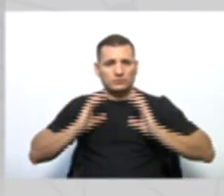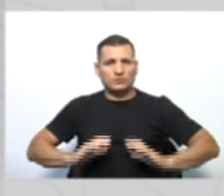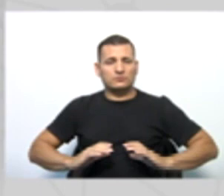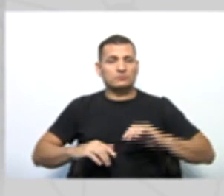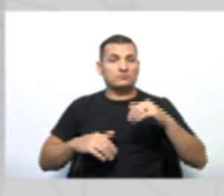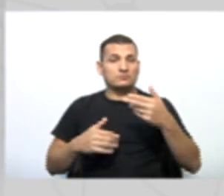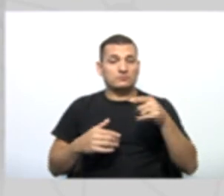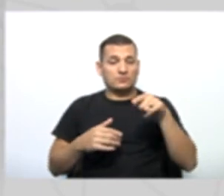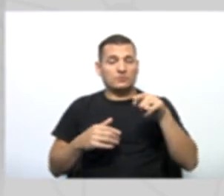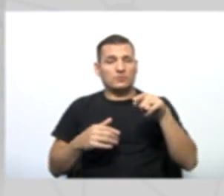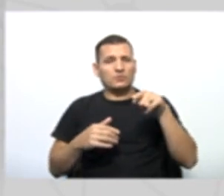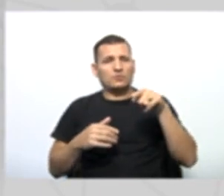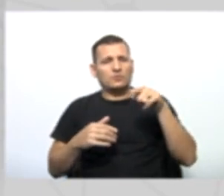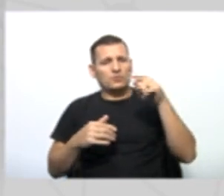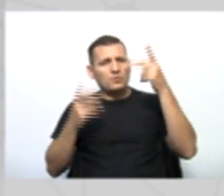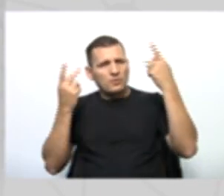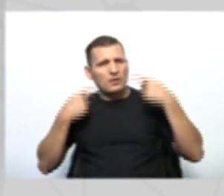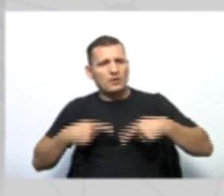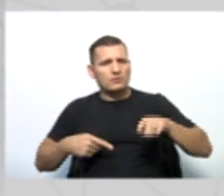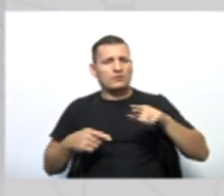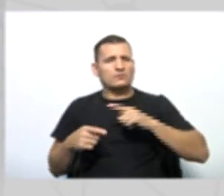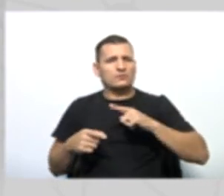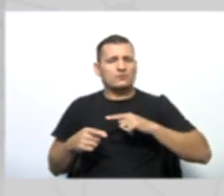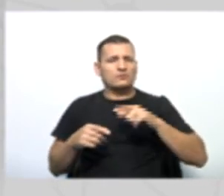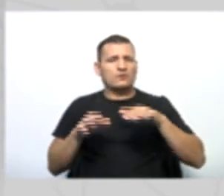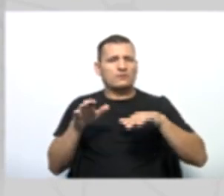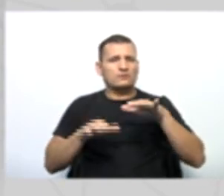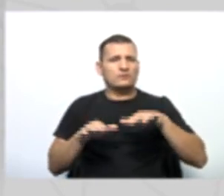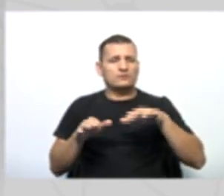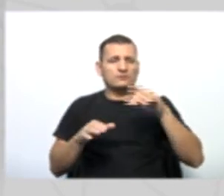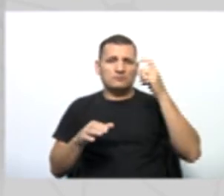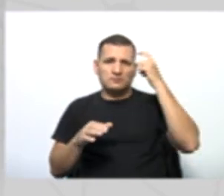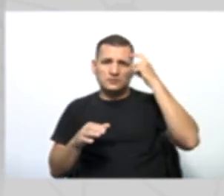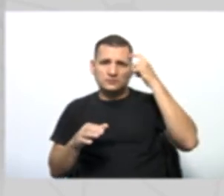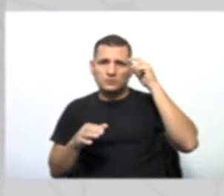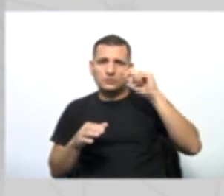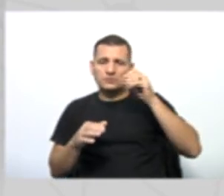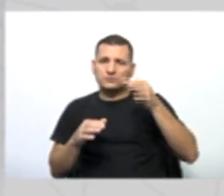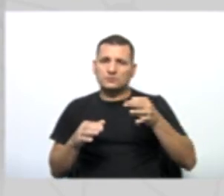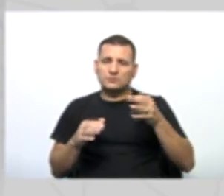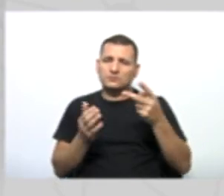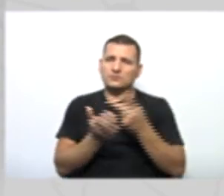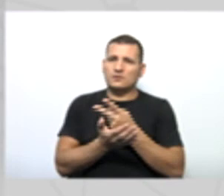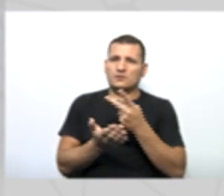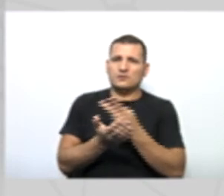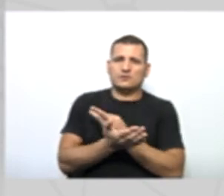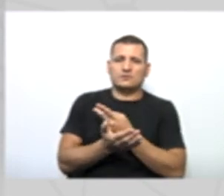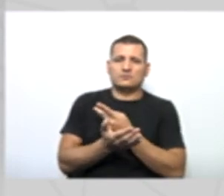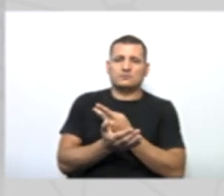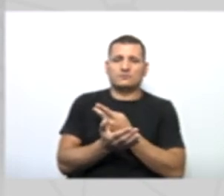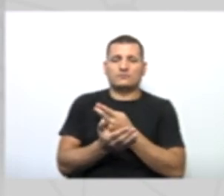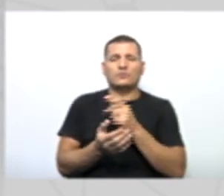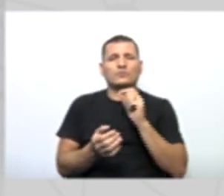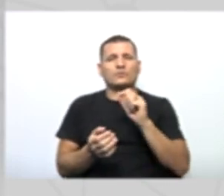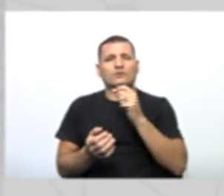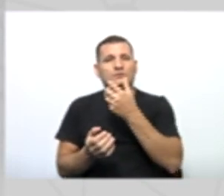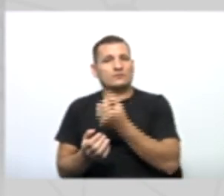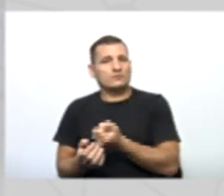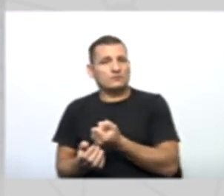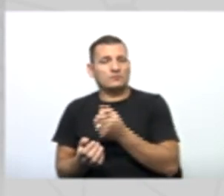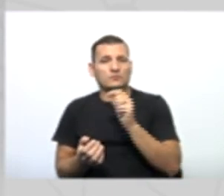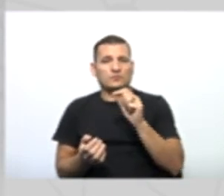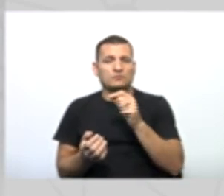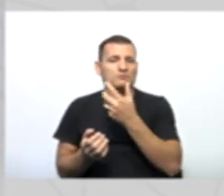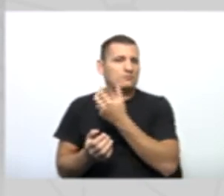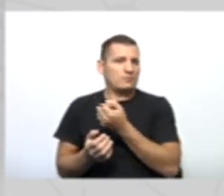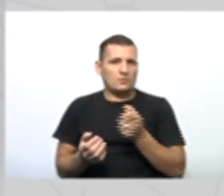moralmente, ou seja, ele age pensando no que é certo, no que é errado, no que é aceitável, no que é